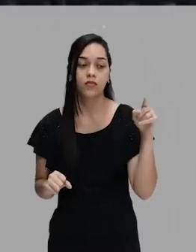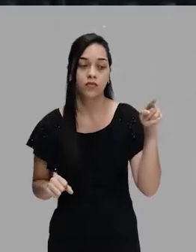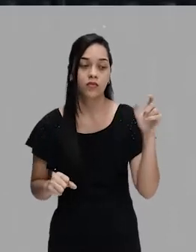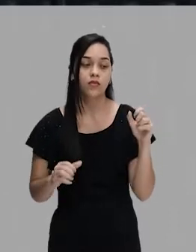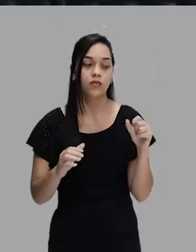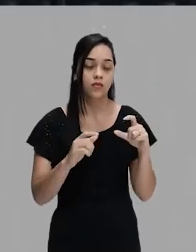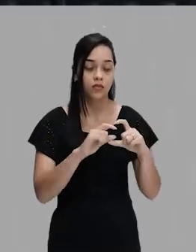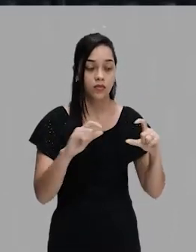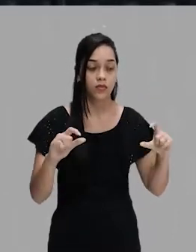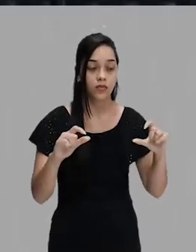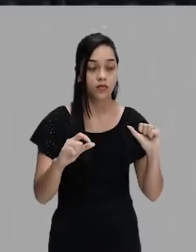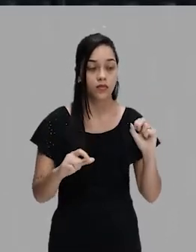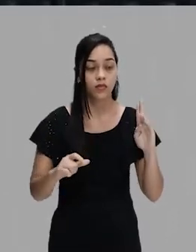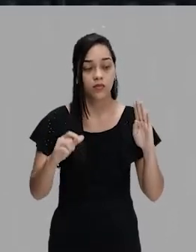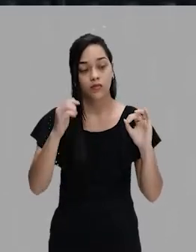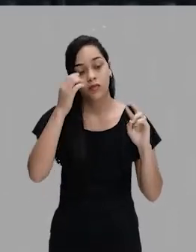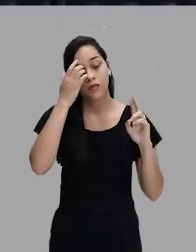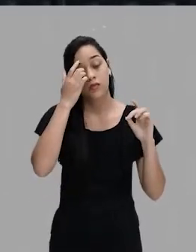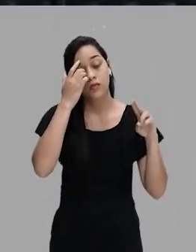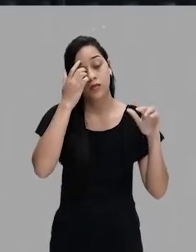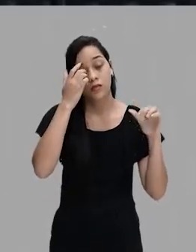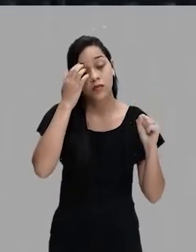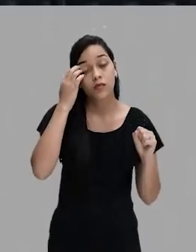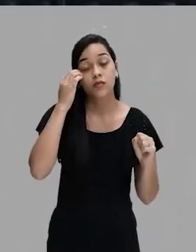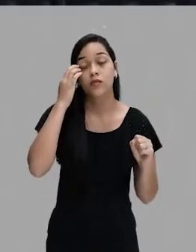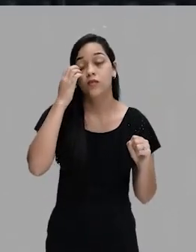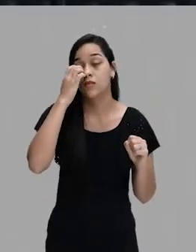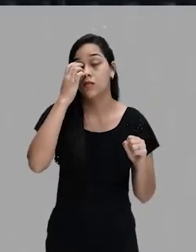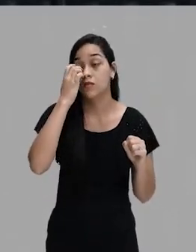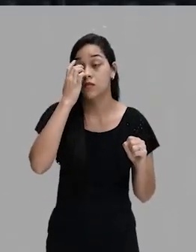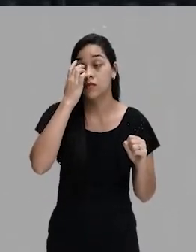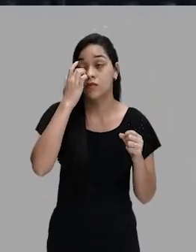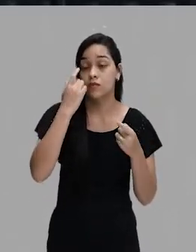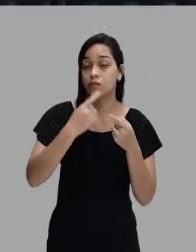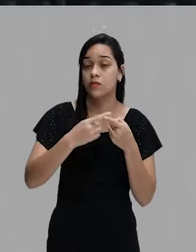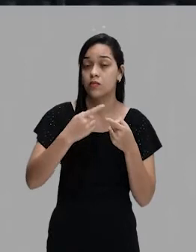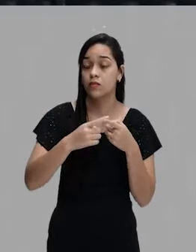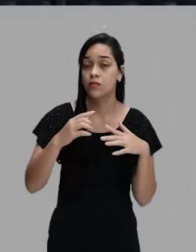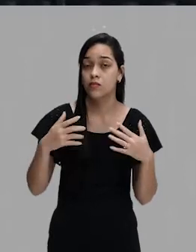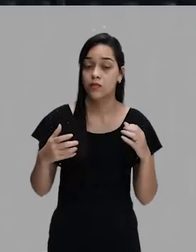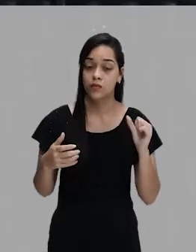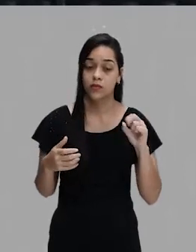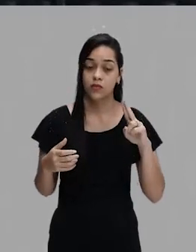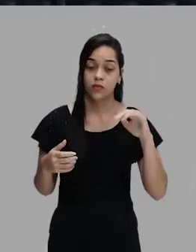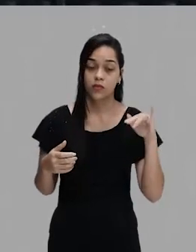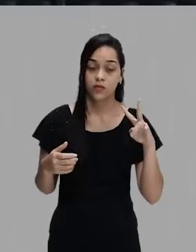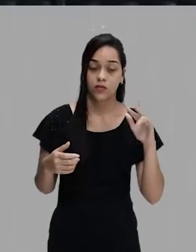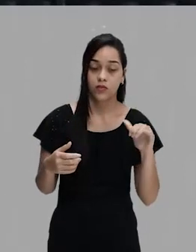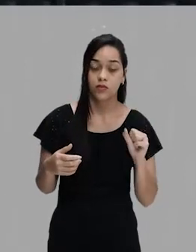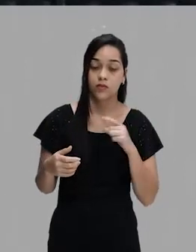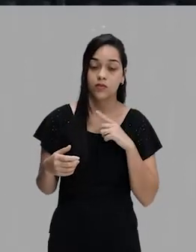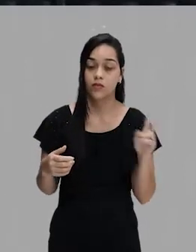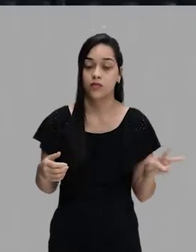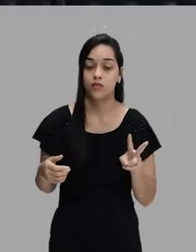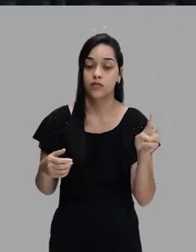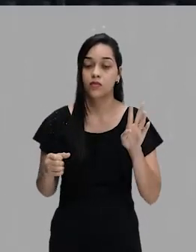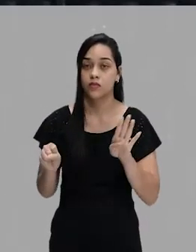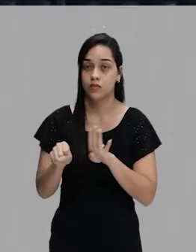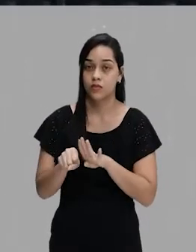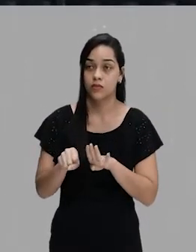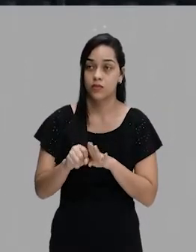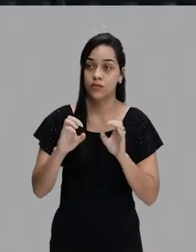oração subordinada é substantiva subjetiva. Por que subjetiva? Porque tem valor de sujeito, tá